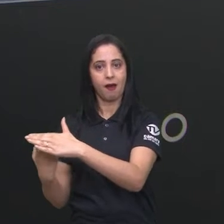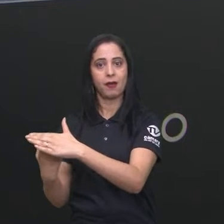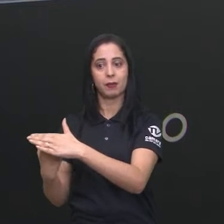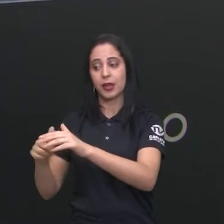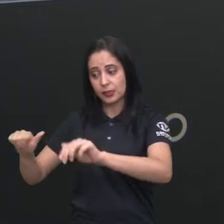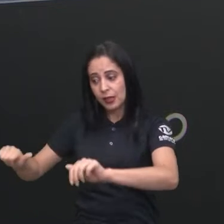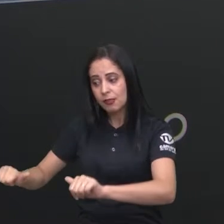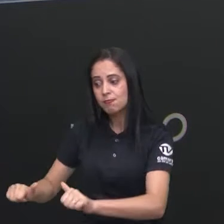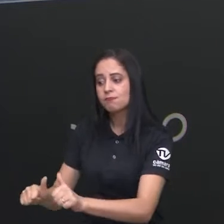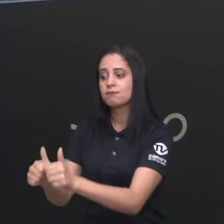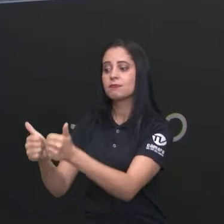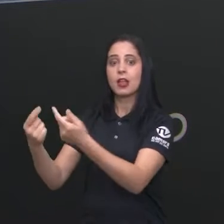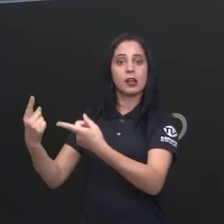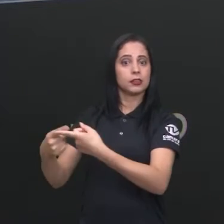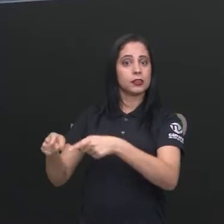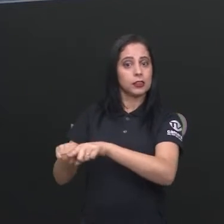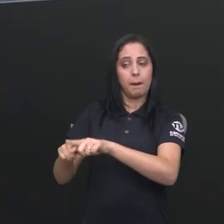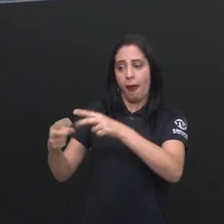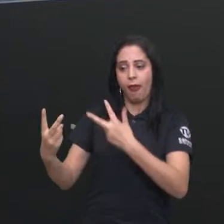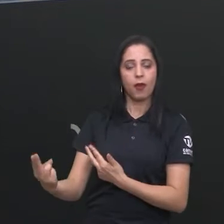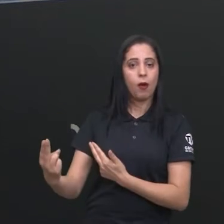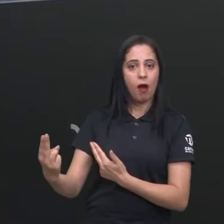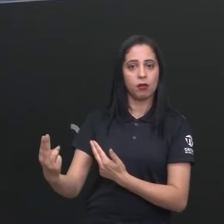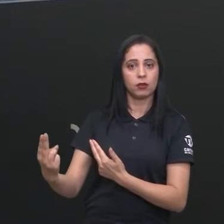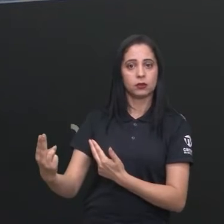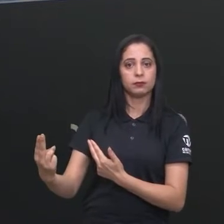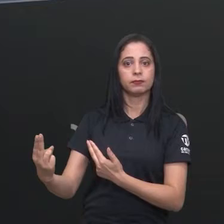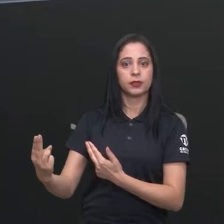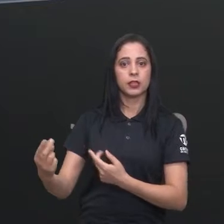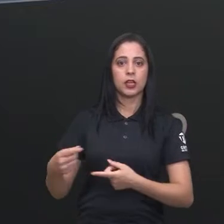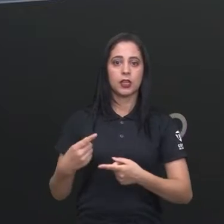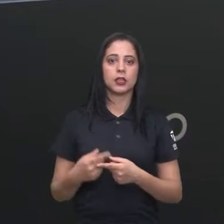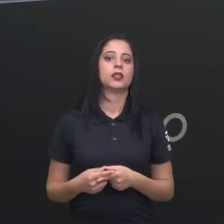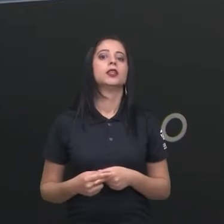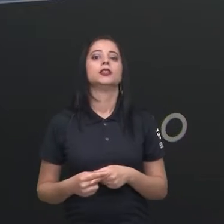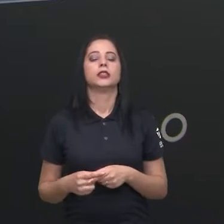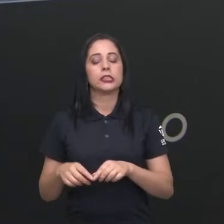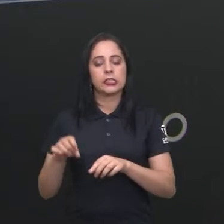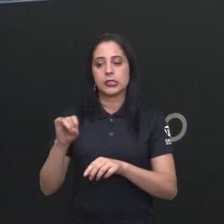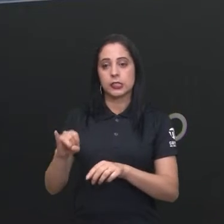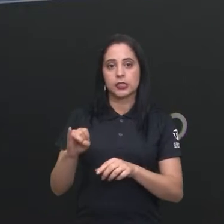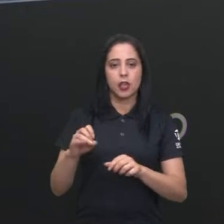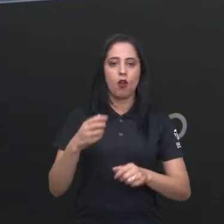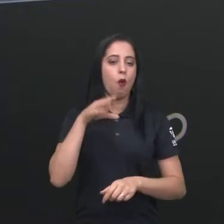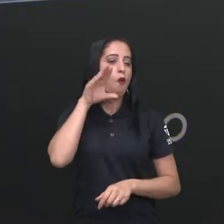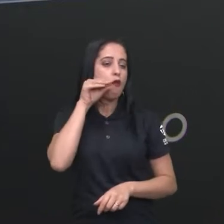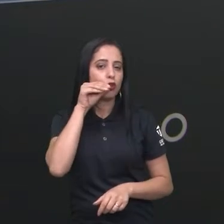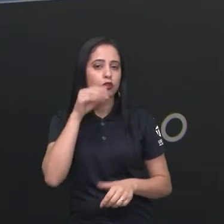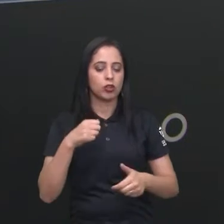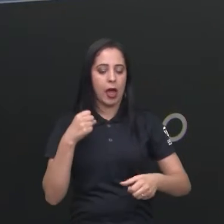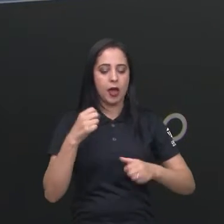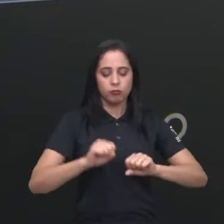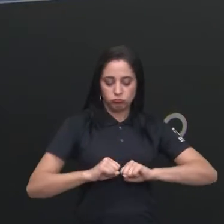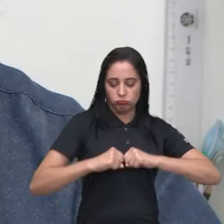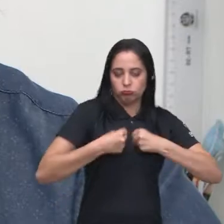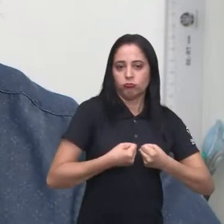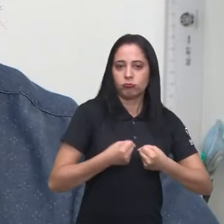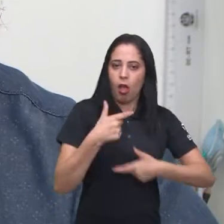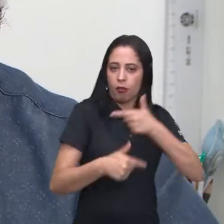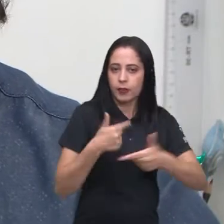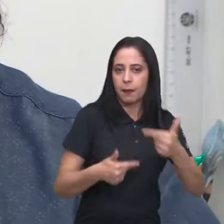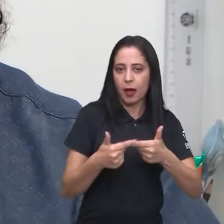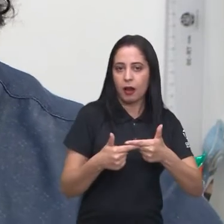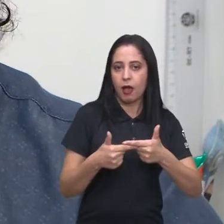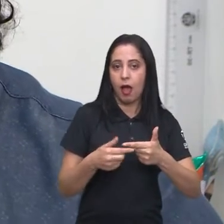economia muito forte, até porque o funcionário vai estar produzindo mais e até usando menos o convênio médico, né? Porque vai estar mais saudável.